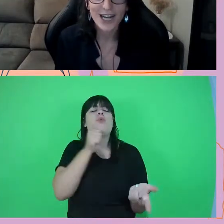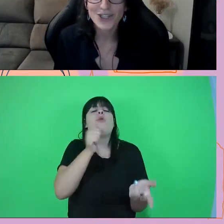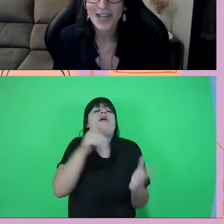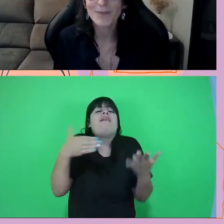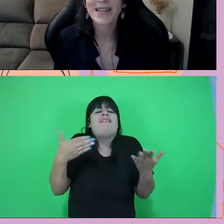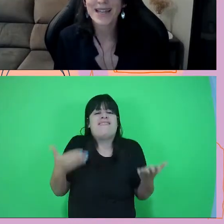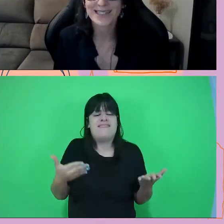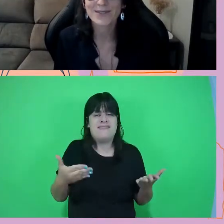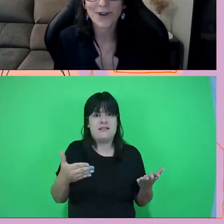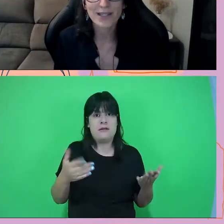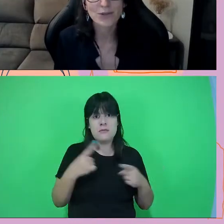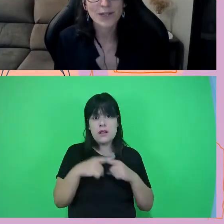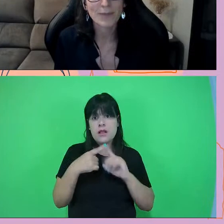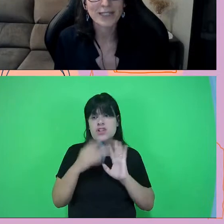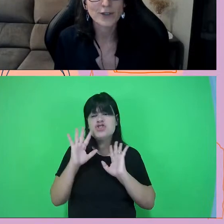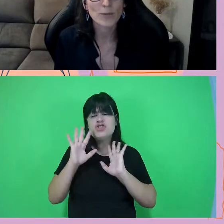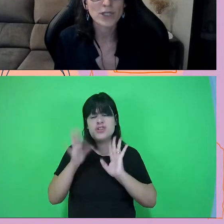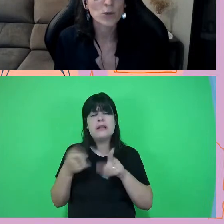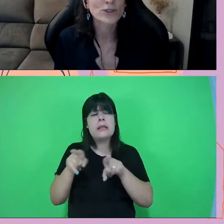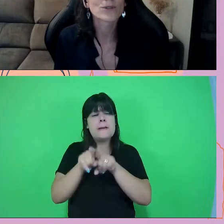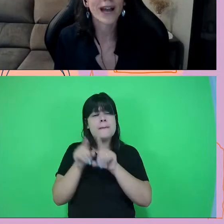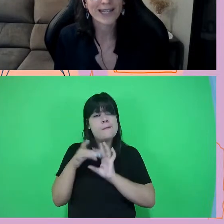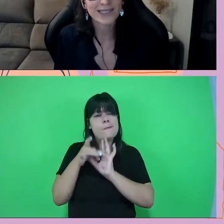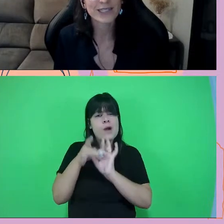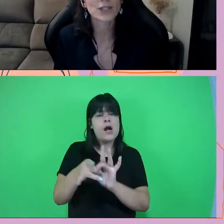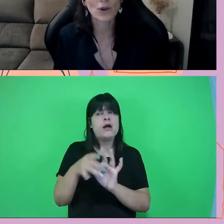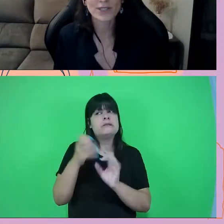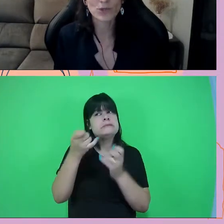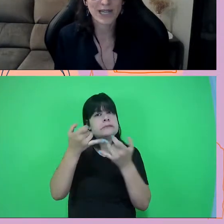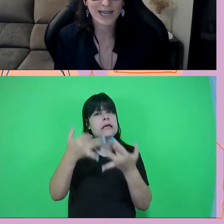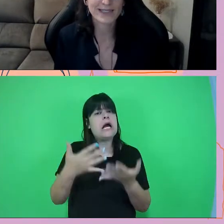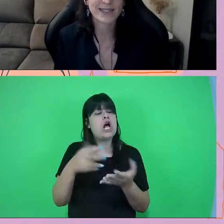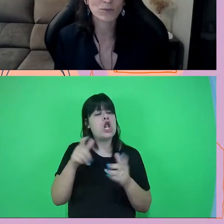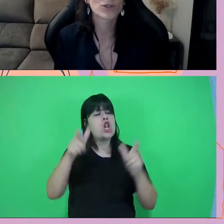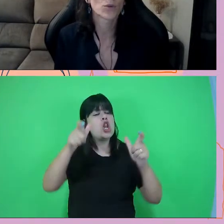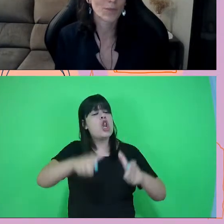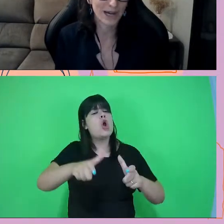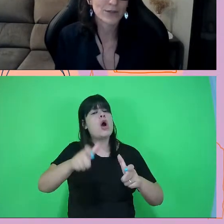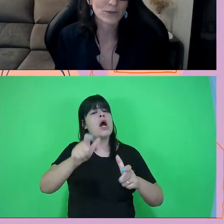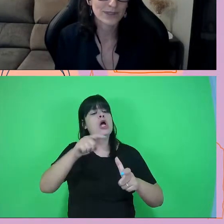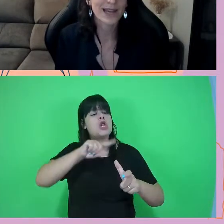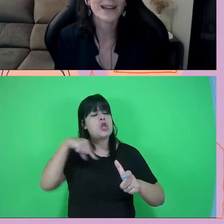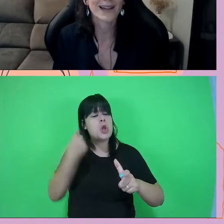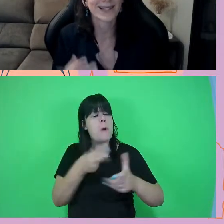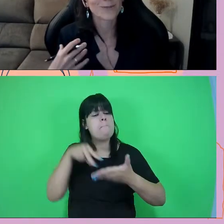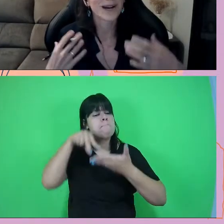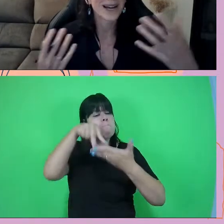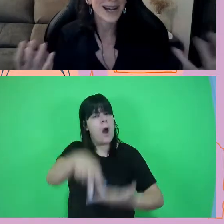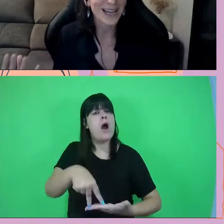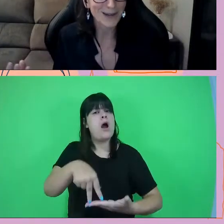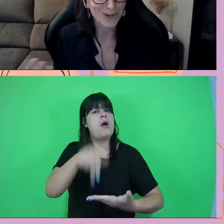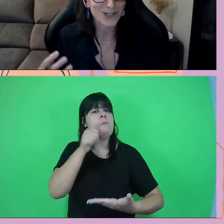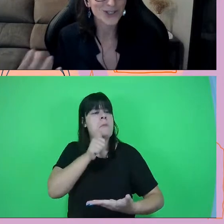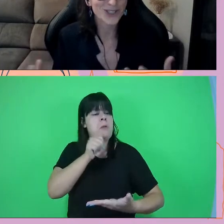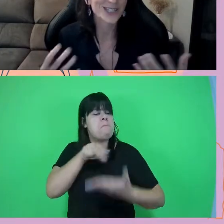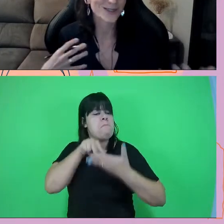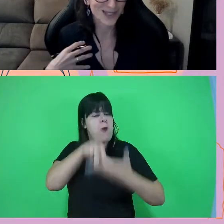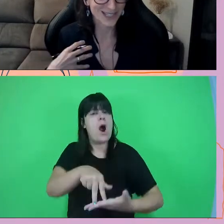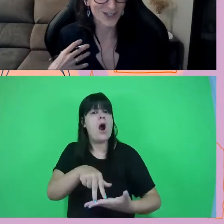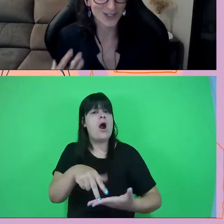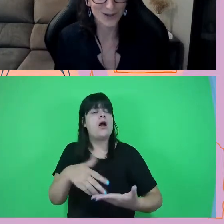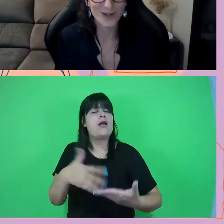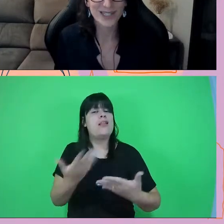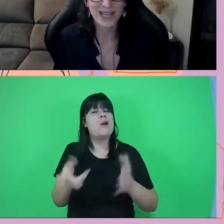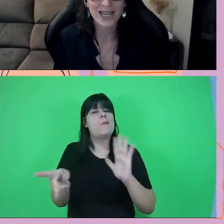vocês já emendassem falando também sobre os lugares que nós mulheres temos ocupado, né? Cada uma aí a partir da